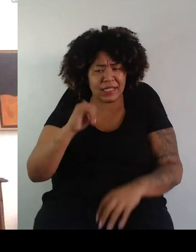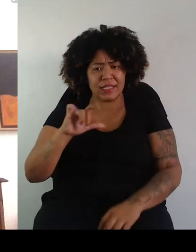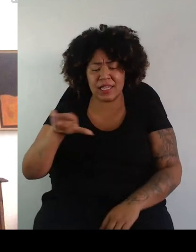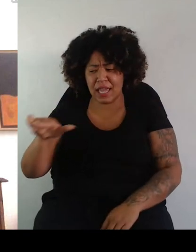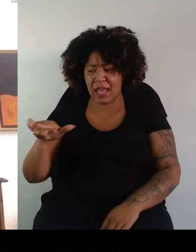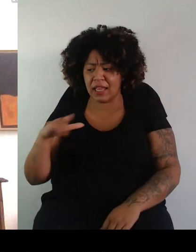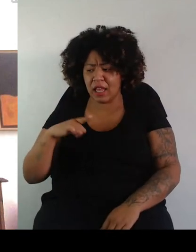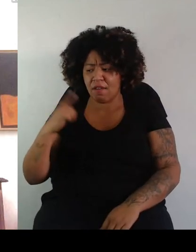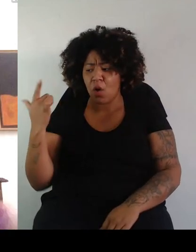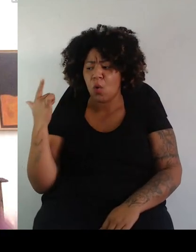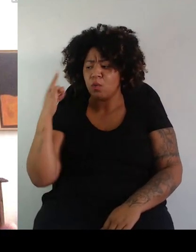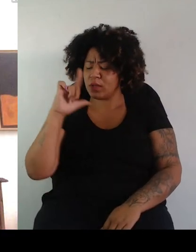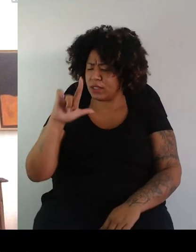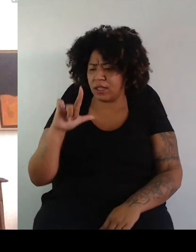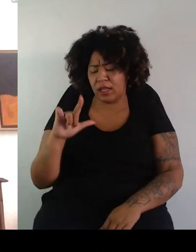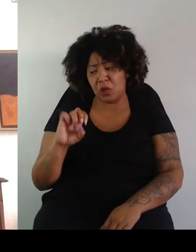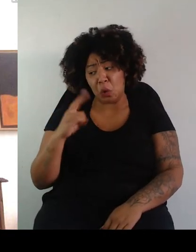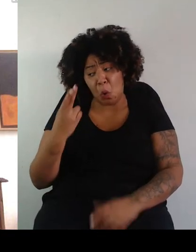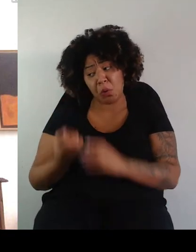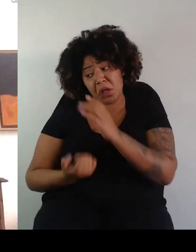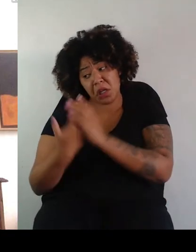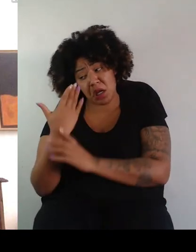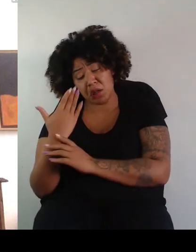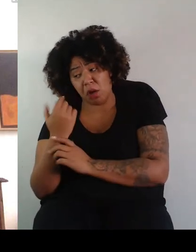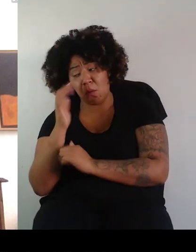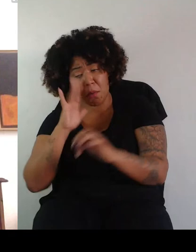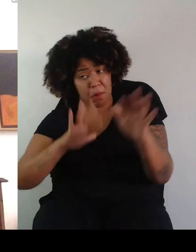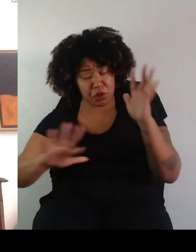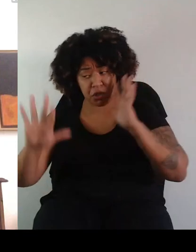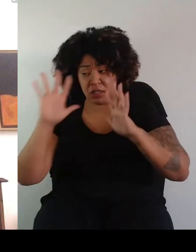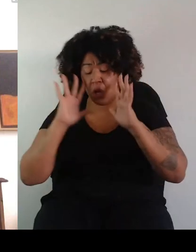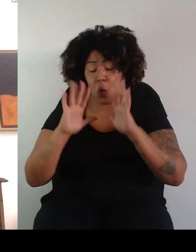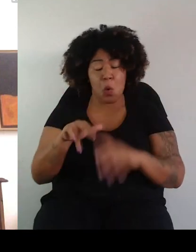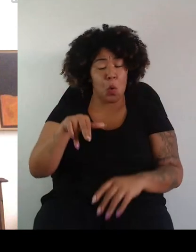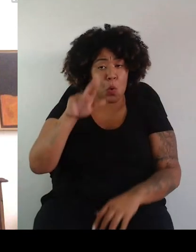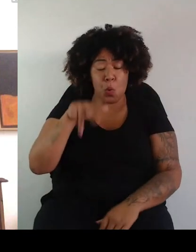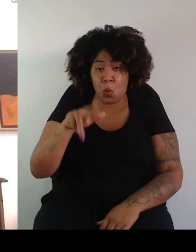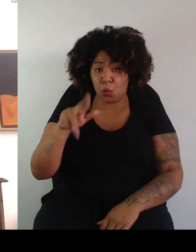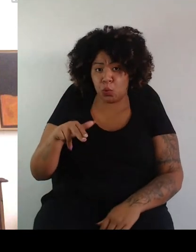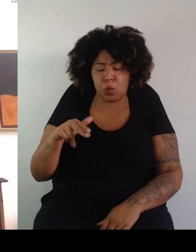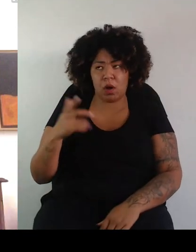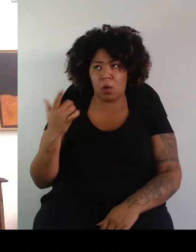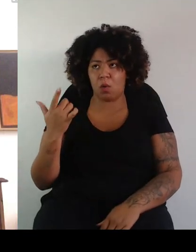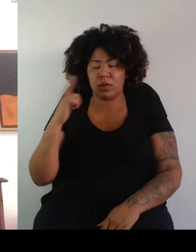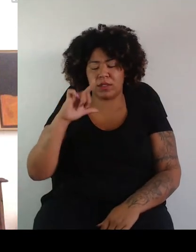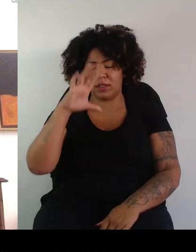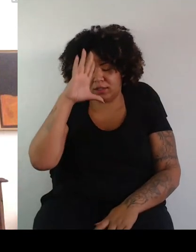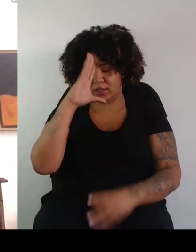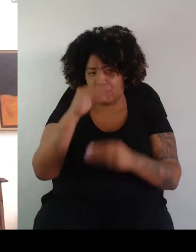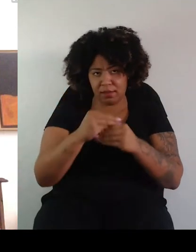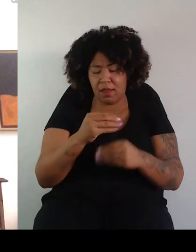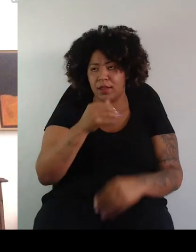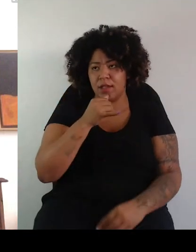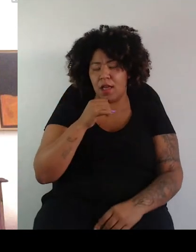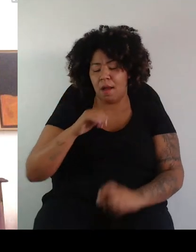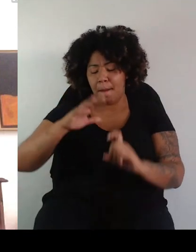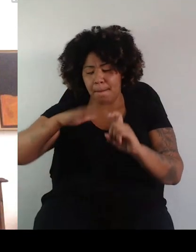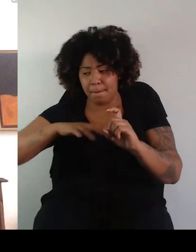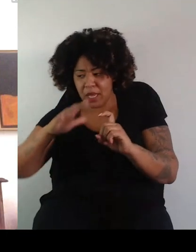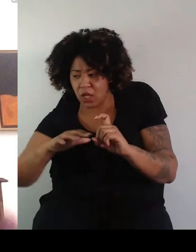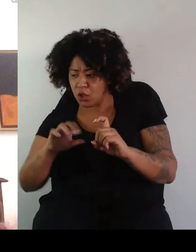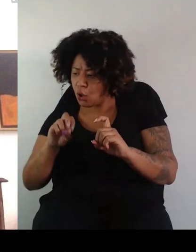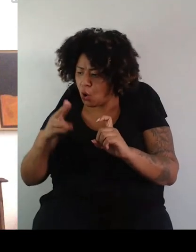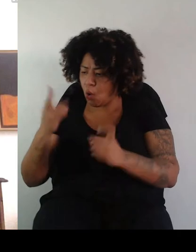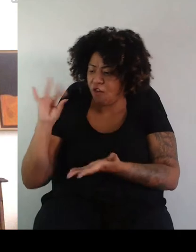um mito ao seu redor eu nunca consegui separar o que era mito ou não porque ele vinha inteiro como uma